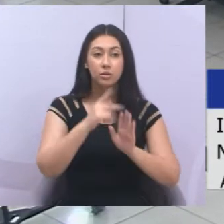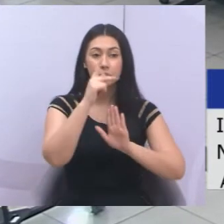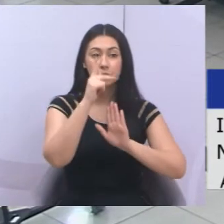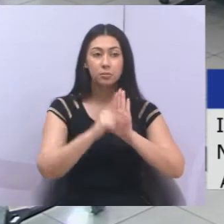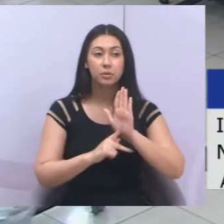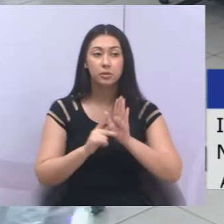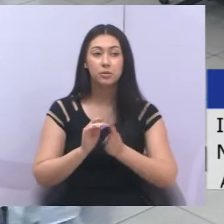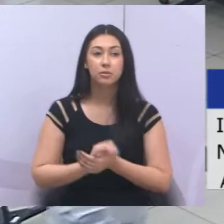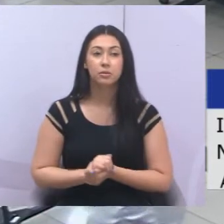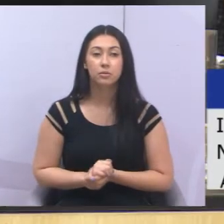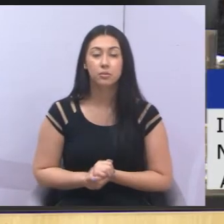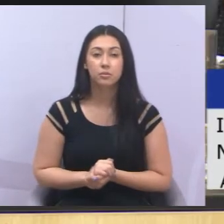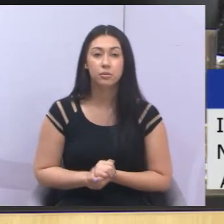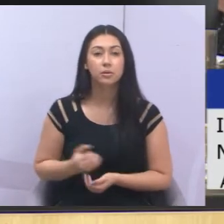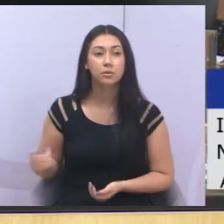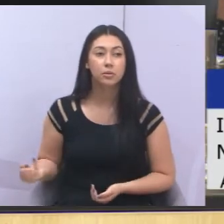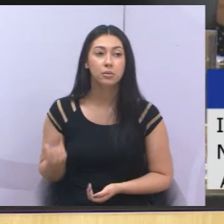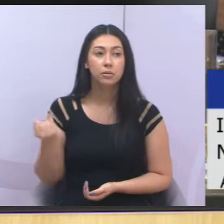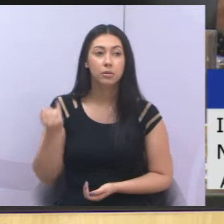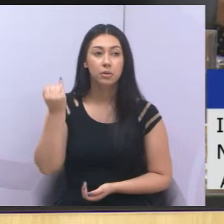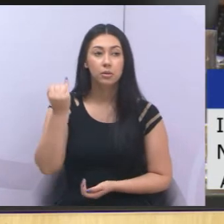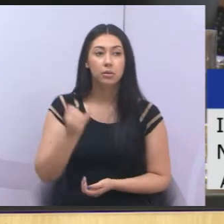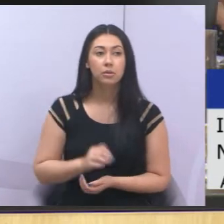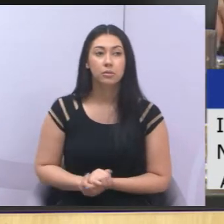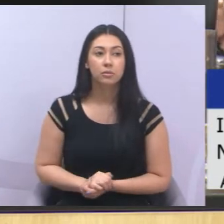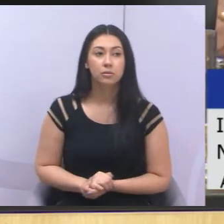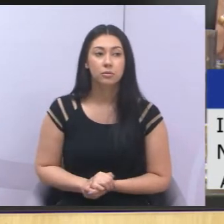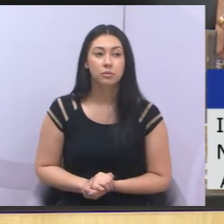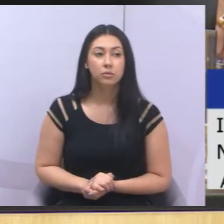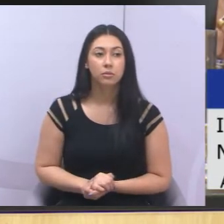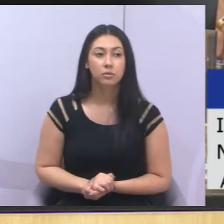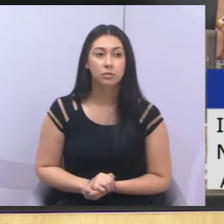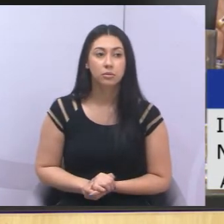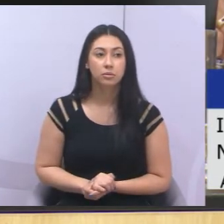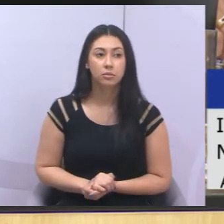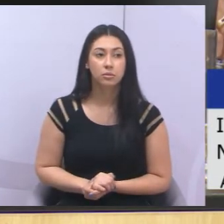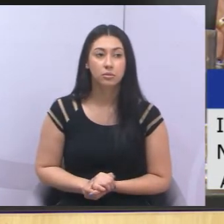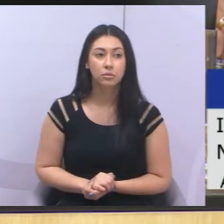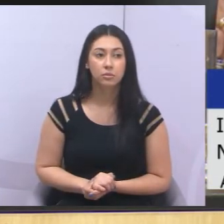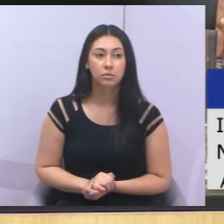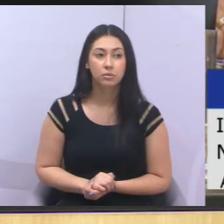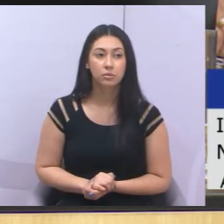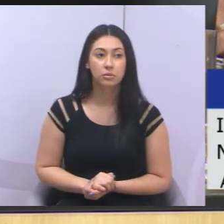projeto muito importante, de profundidade